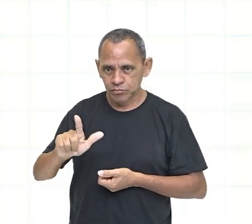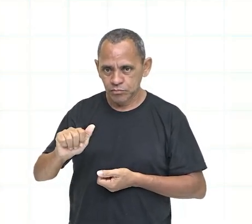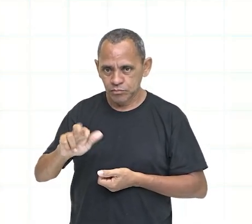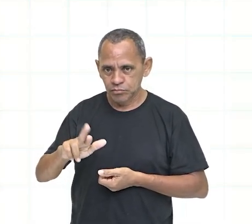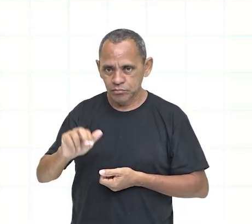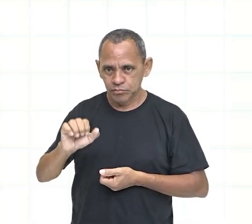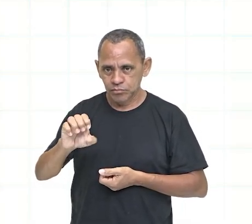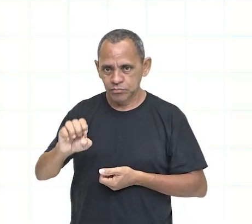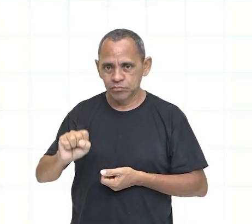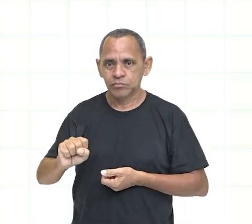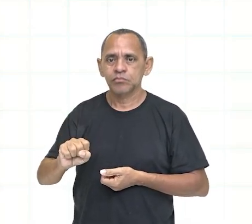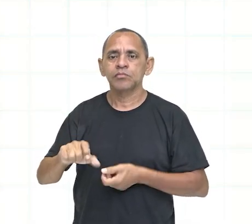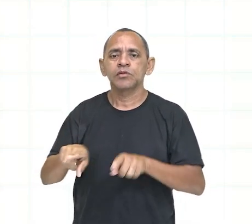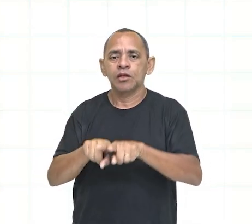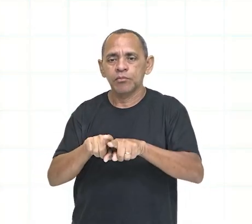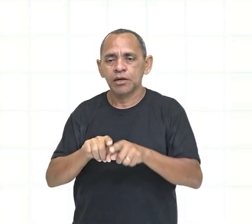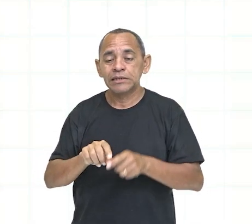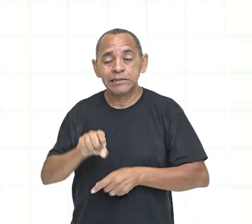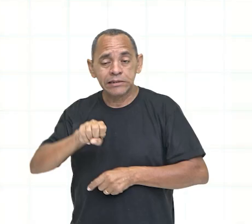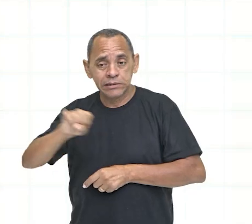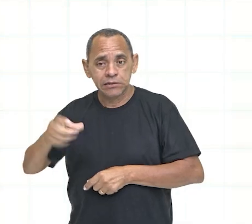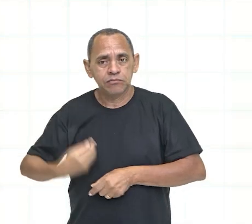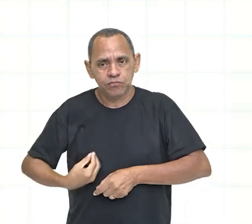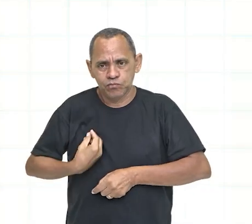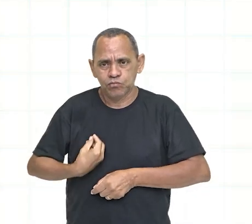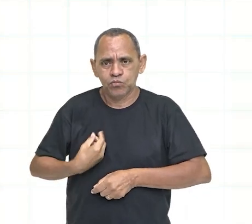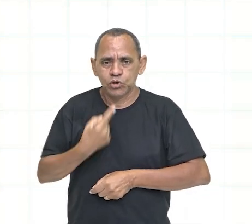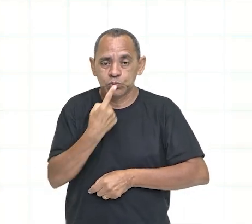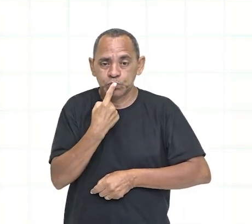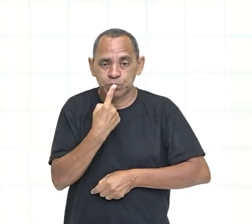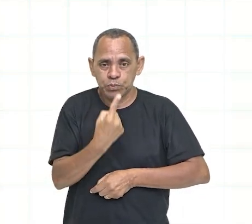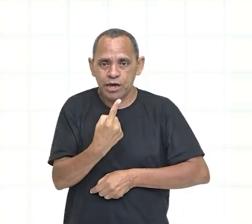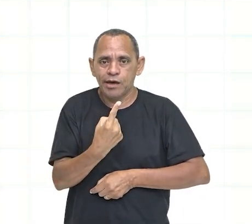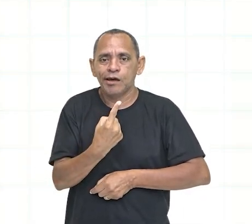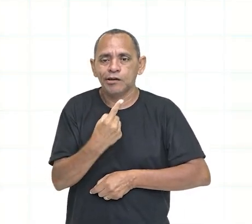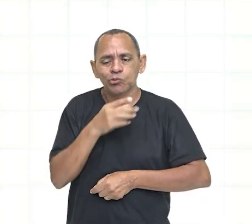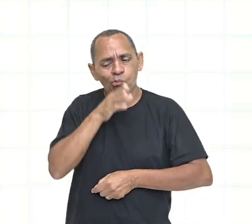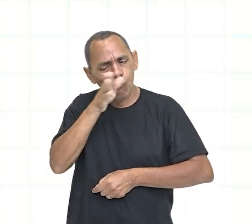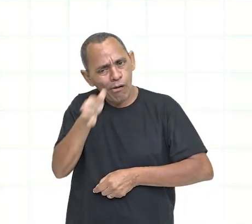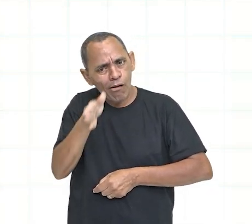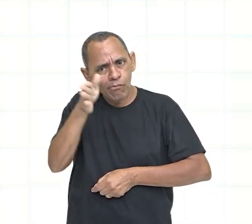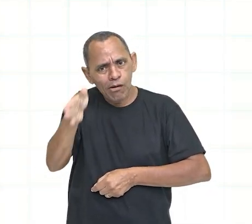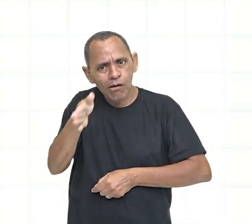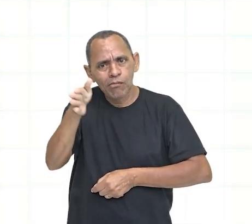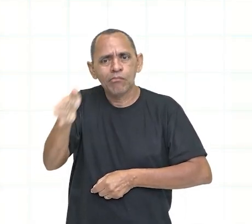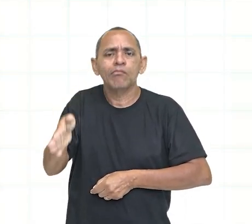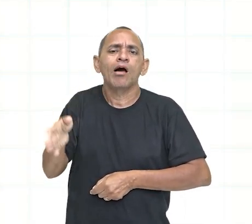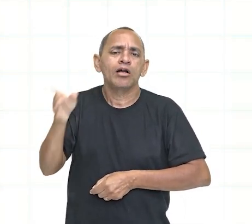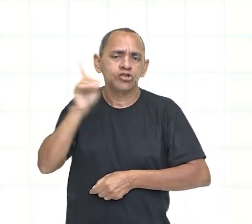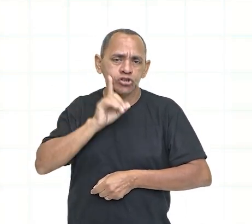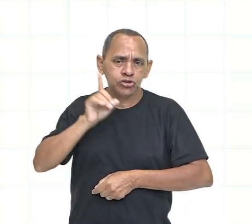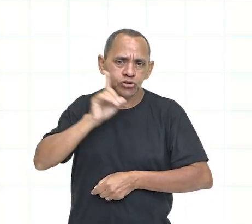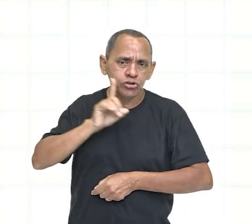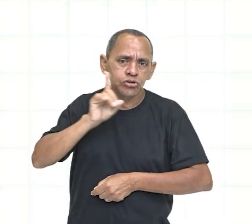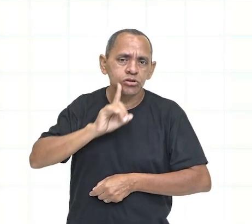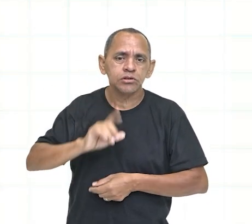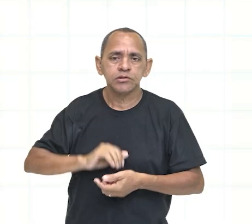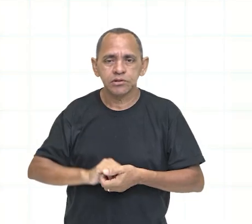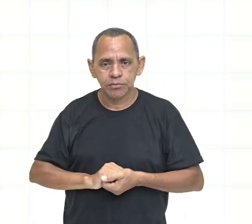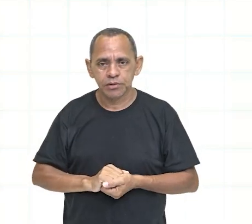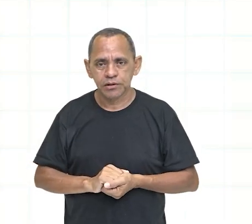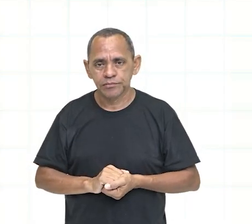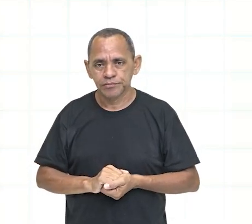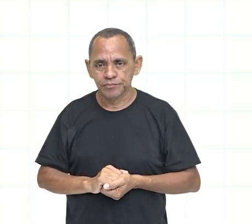eles morassem perto, né, se eles vivessem perto, olha só, o verbo terminação em ed é uma característica de verbo regular